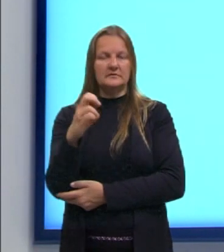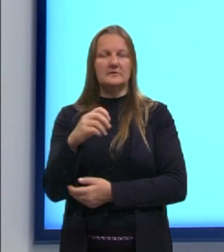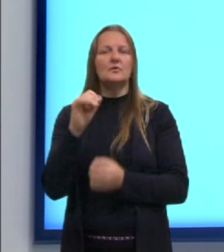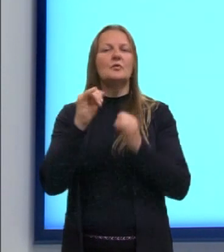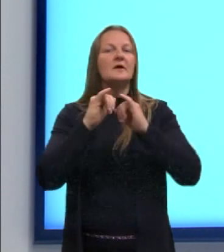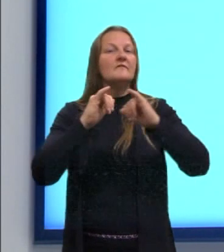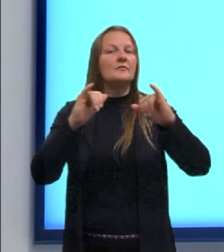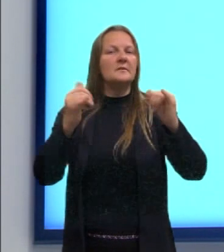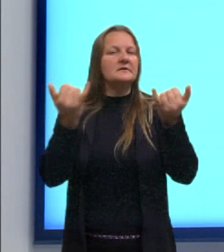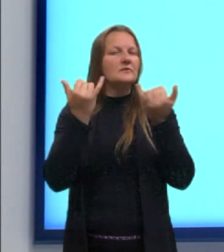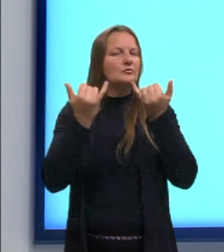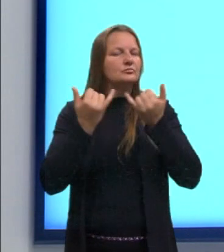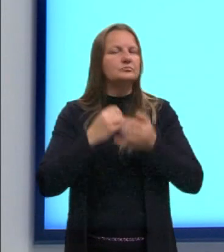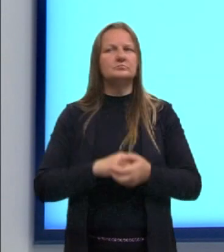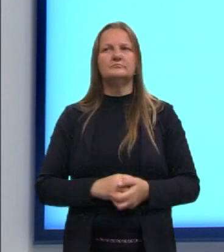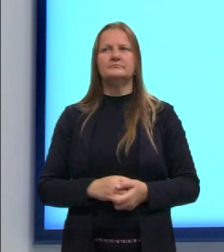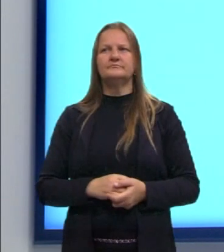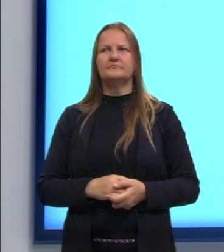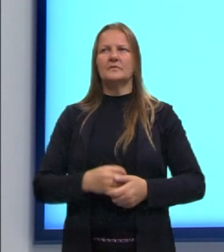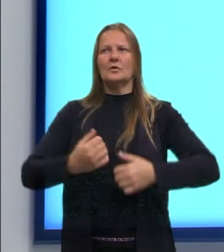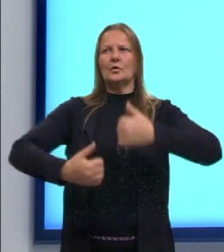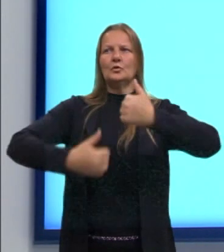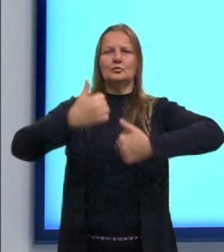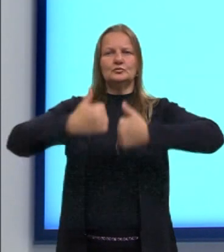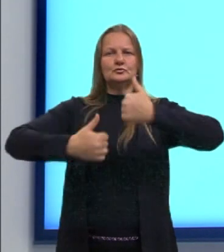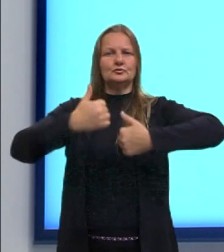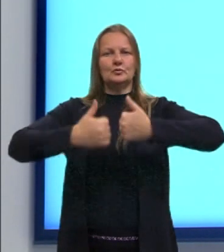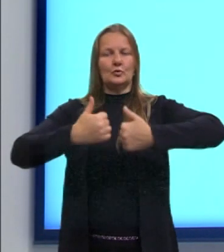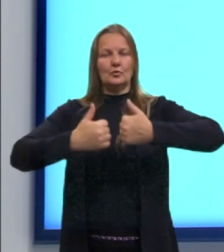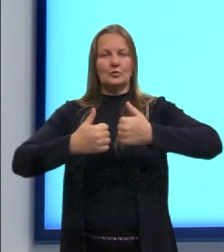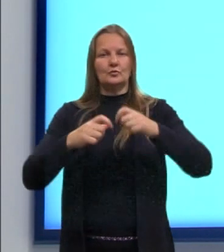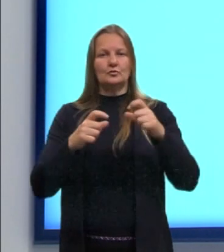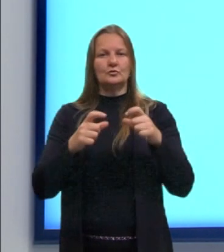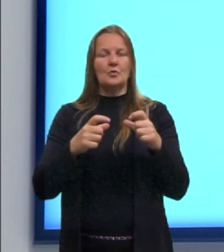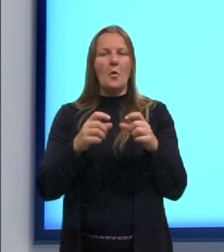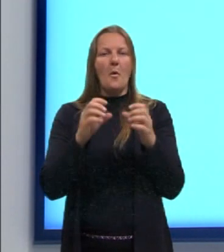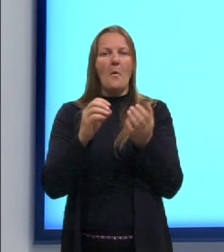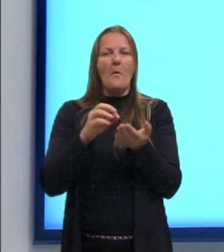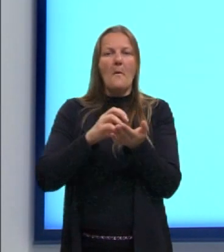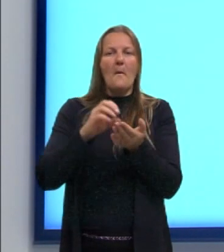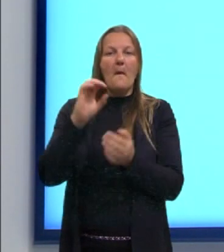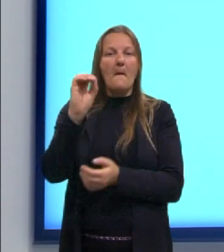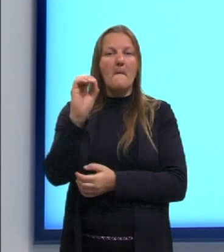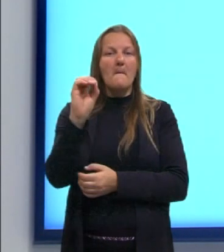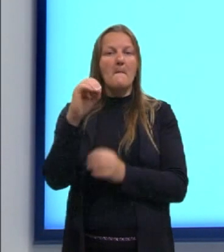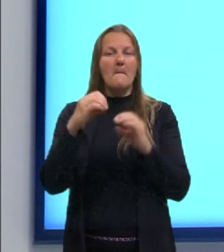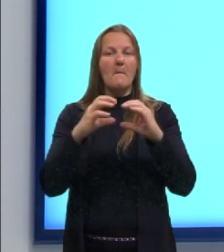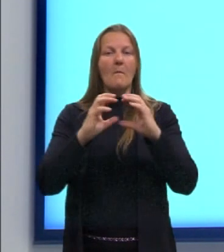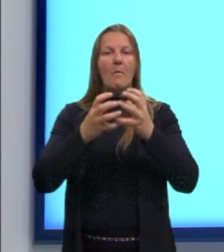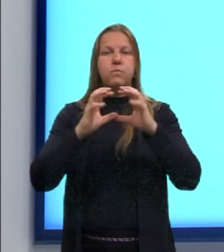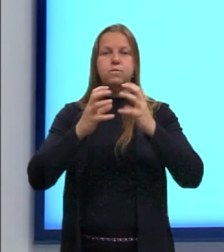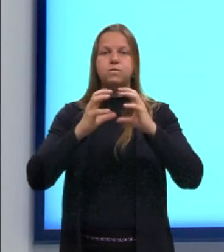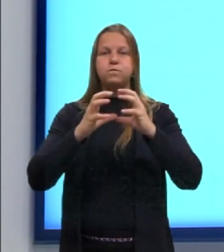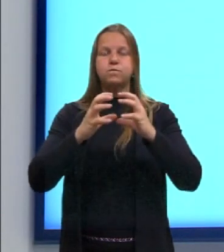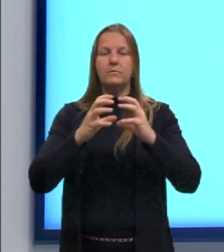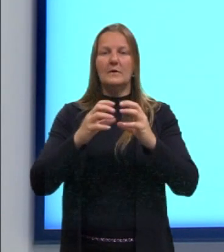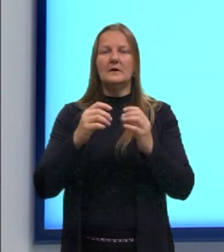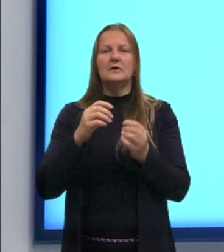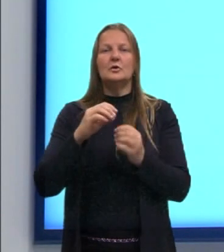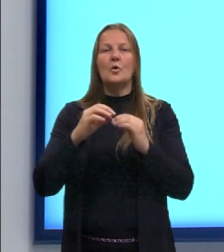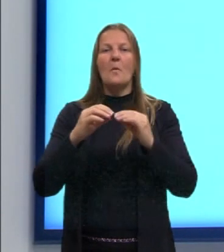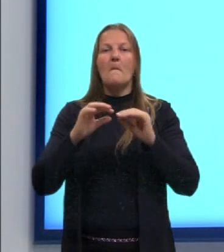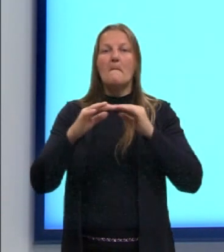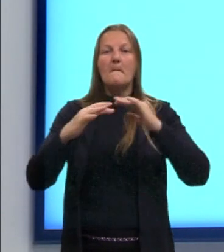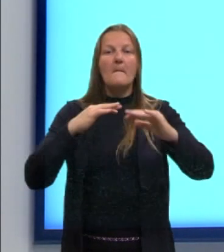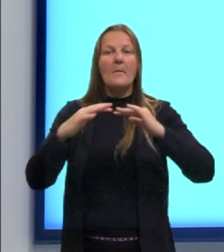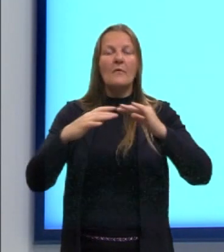o seguinte: no jogo mostrado na figura, uma bolinha desloca-se somente de duas formas, ao